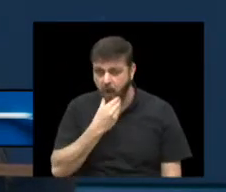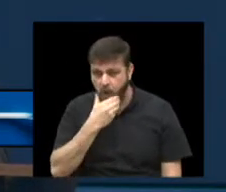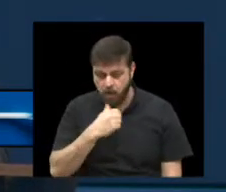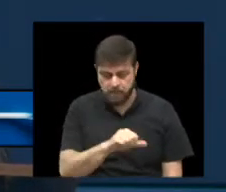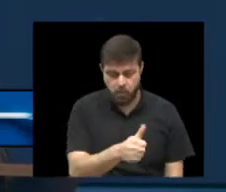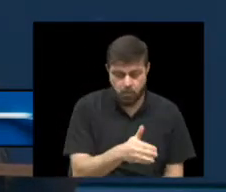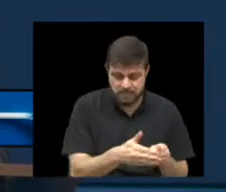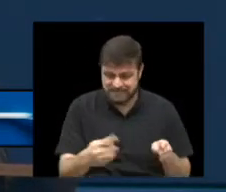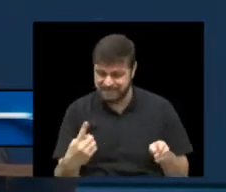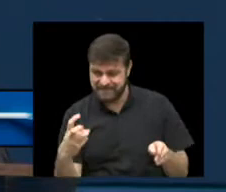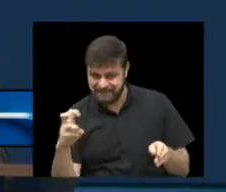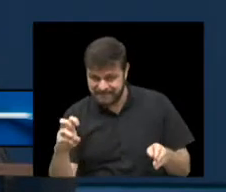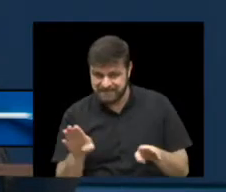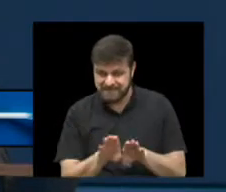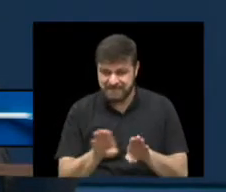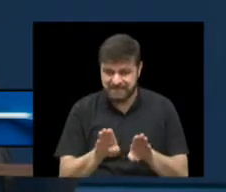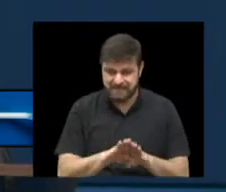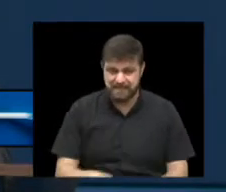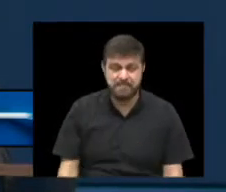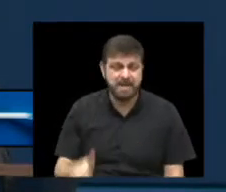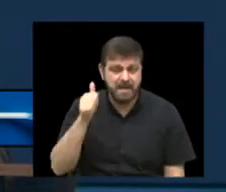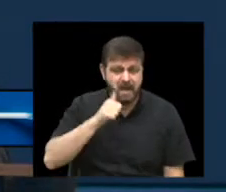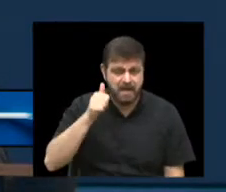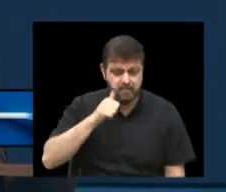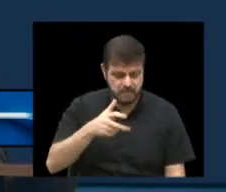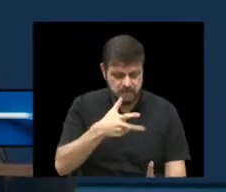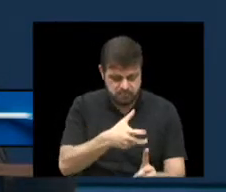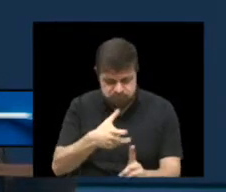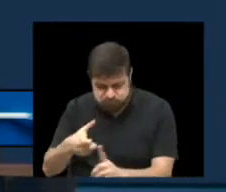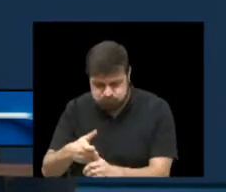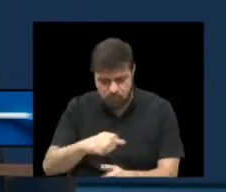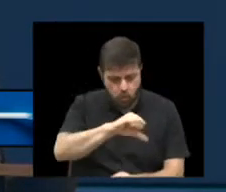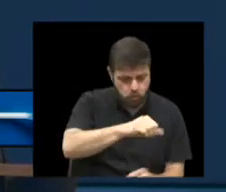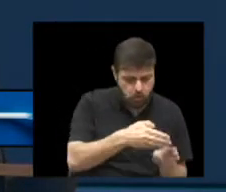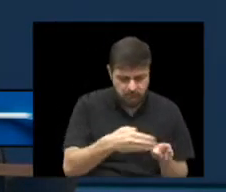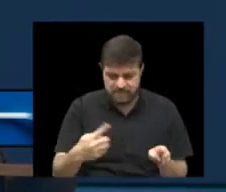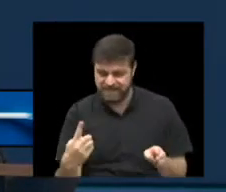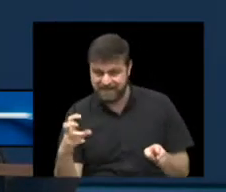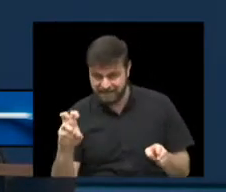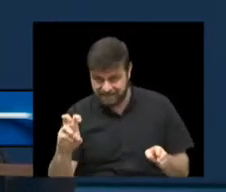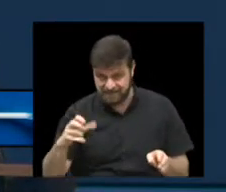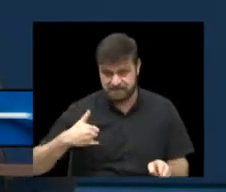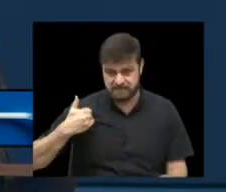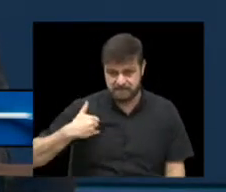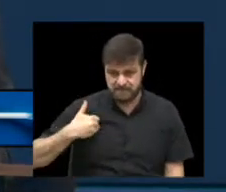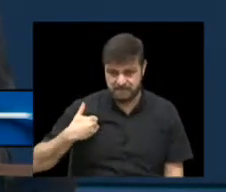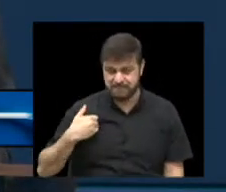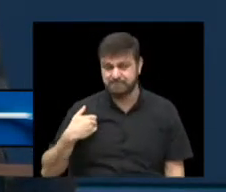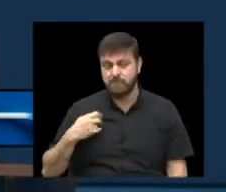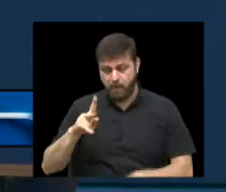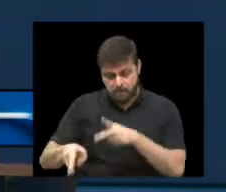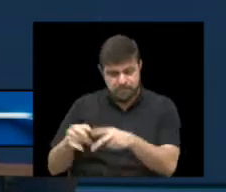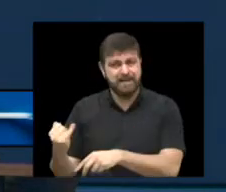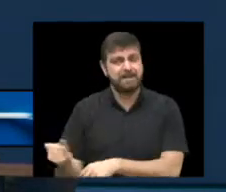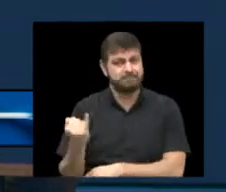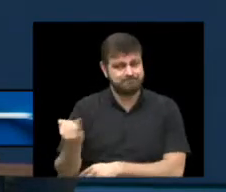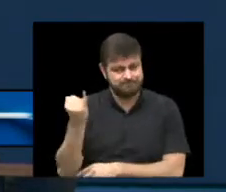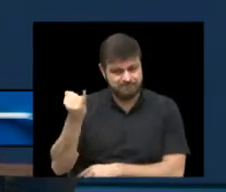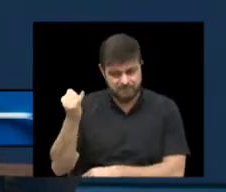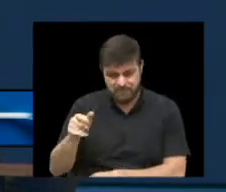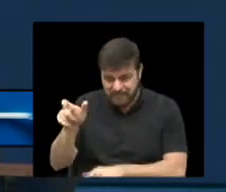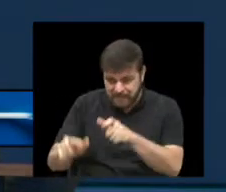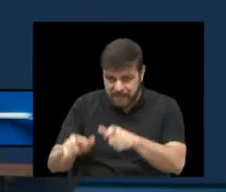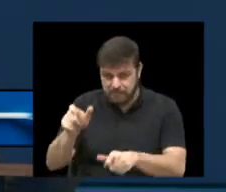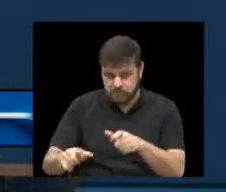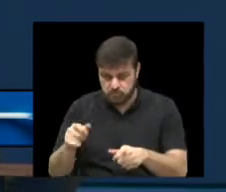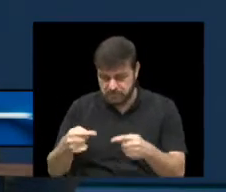e 4,3% de meninas de 9 a 15 anos. É importante que a população que se enquadra nesses